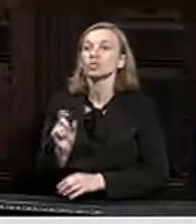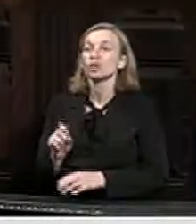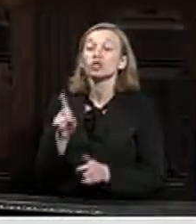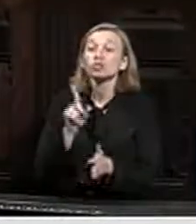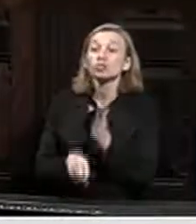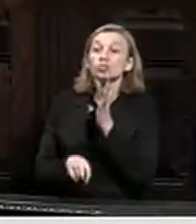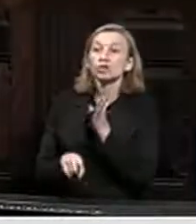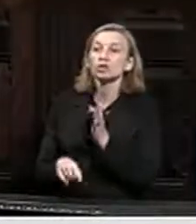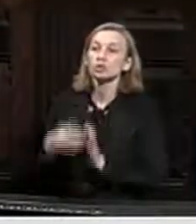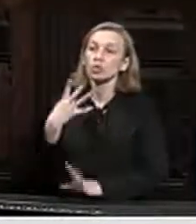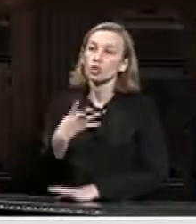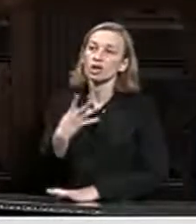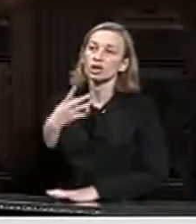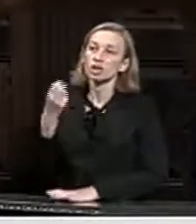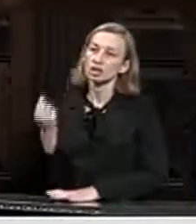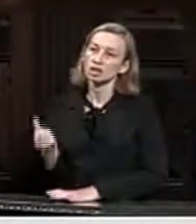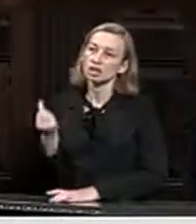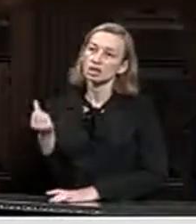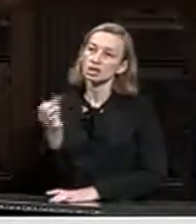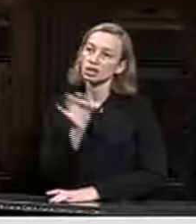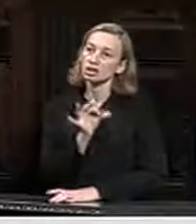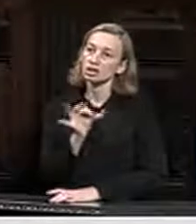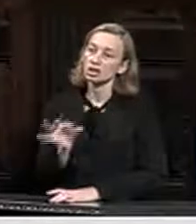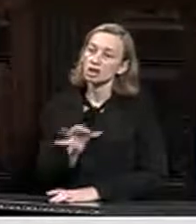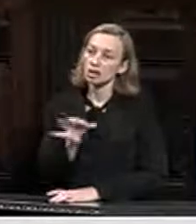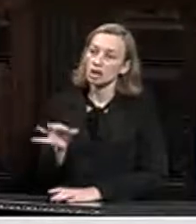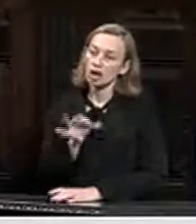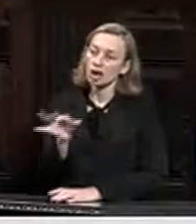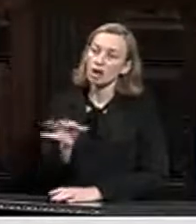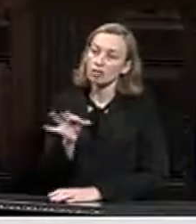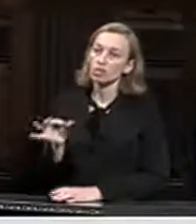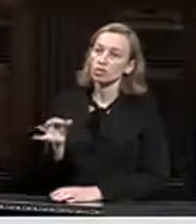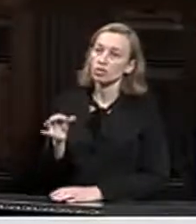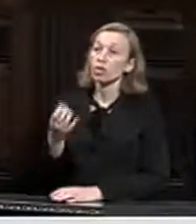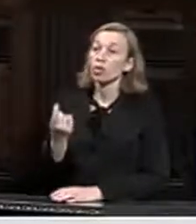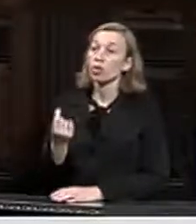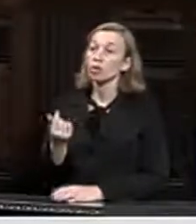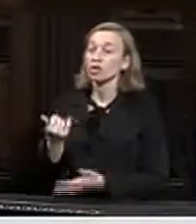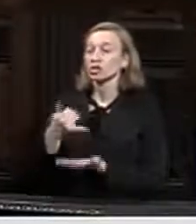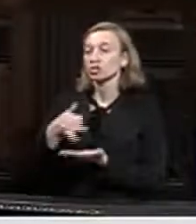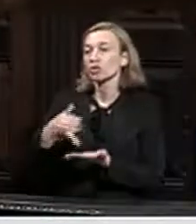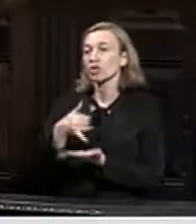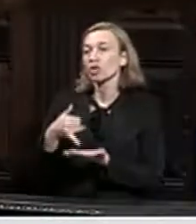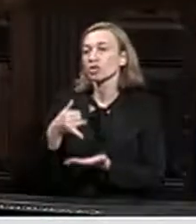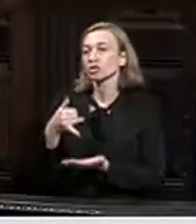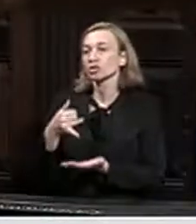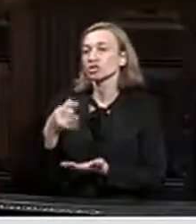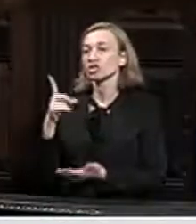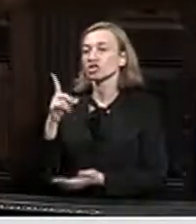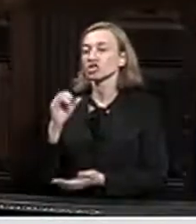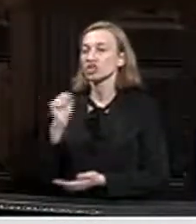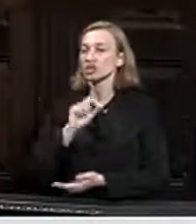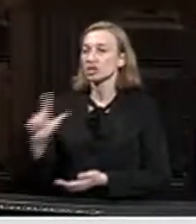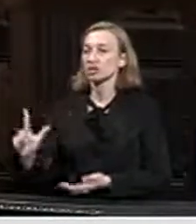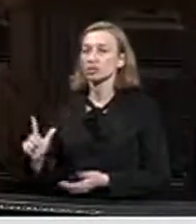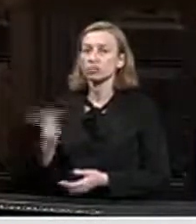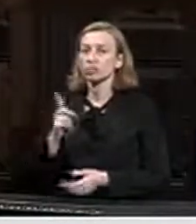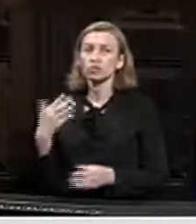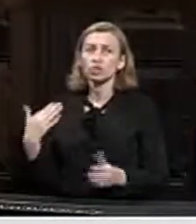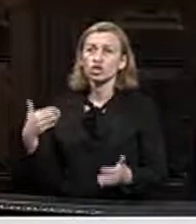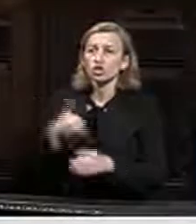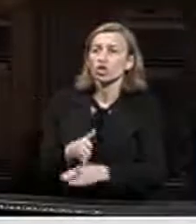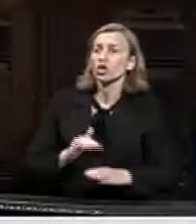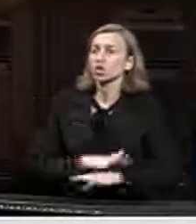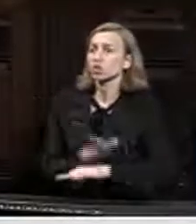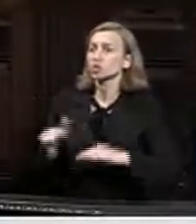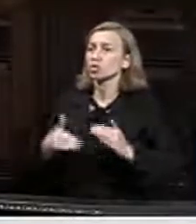desconto de 46 centavos no preço do óleo diesel, que ainda não chegou em todas as bombas do país, que